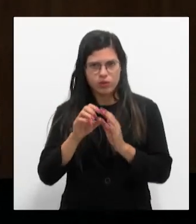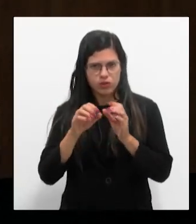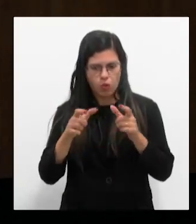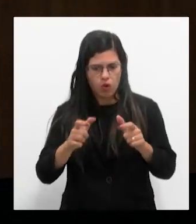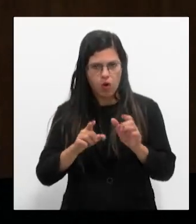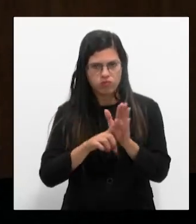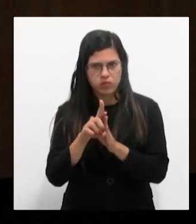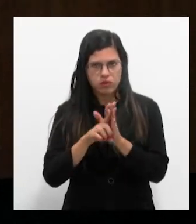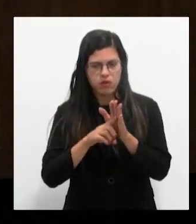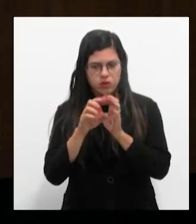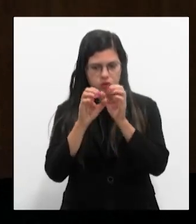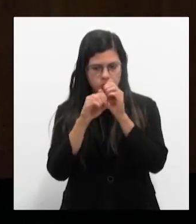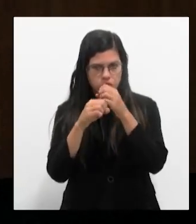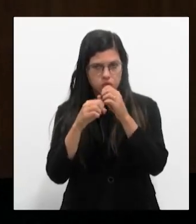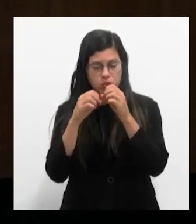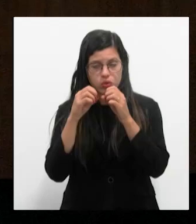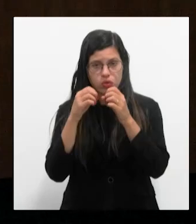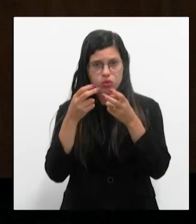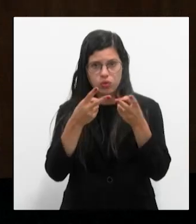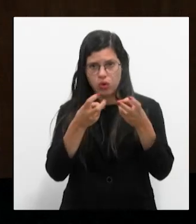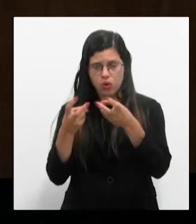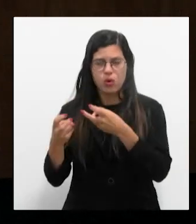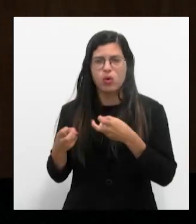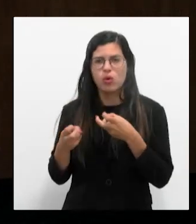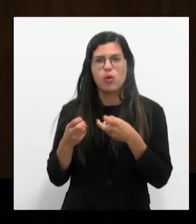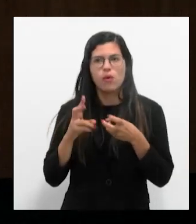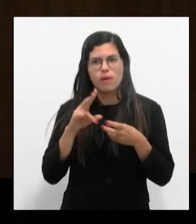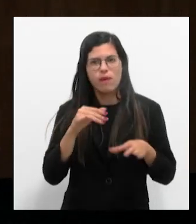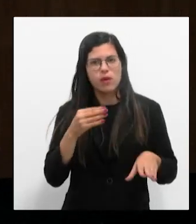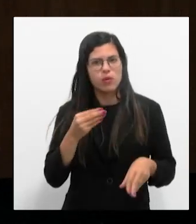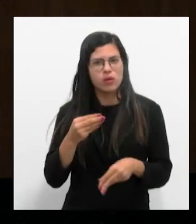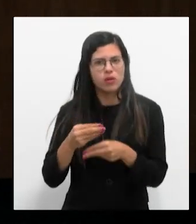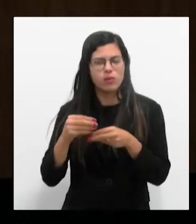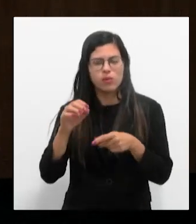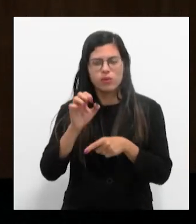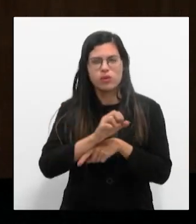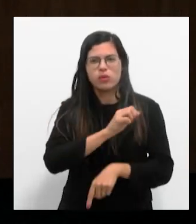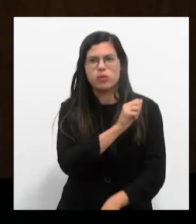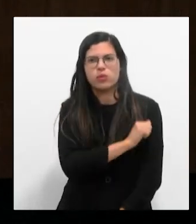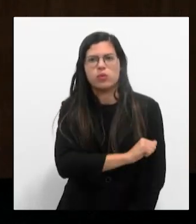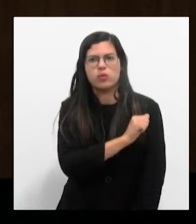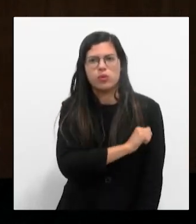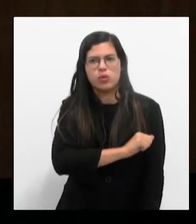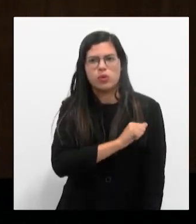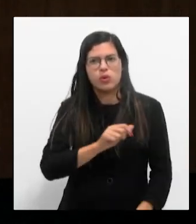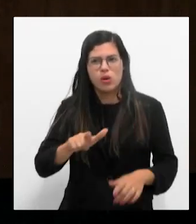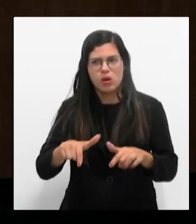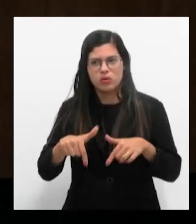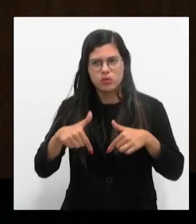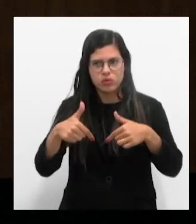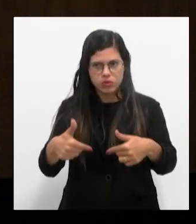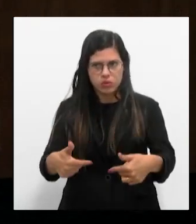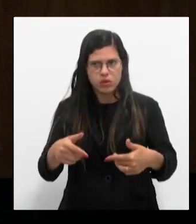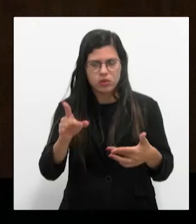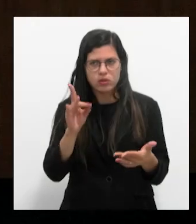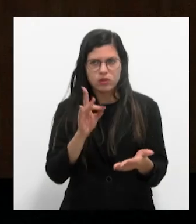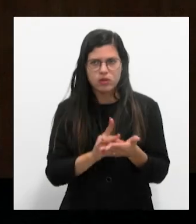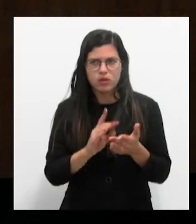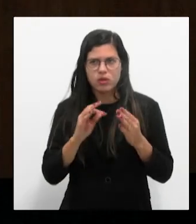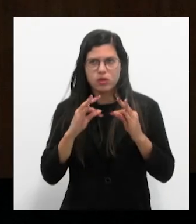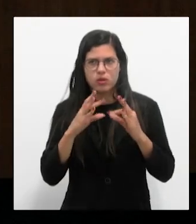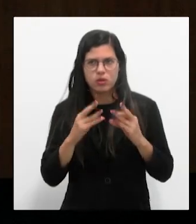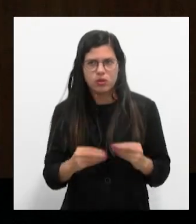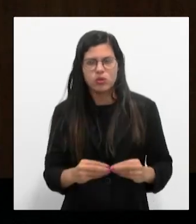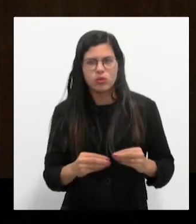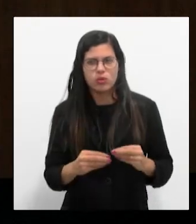de grande contribuição ao Estado do Rio de Janeiro para atuar, de fato, em toda a